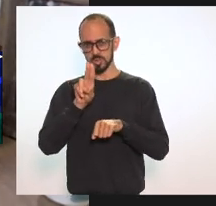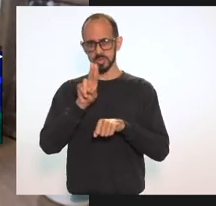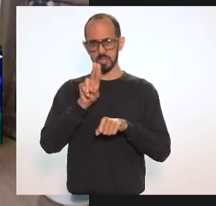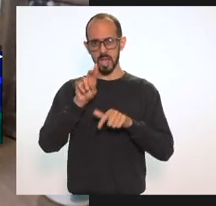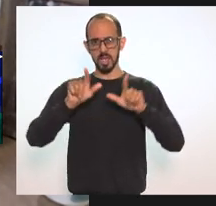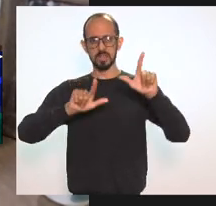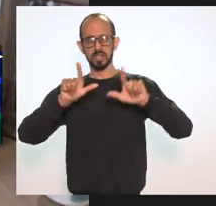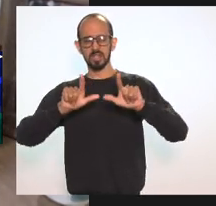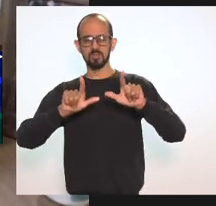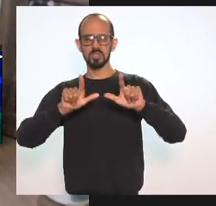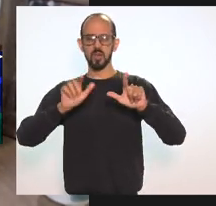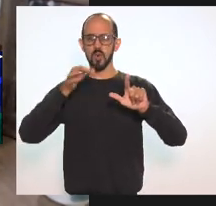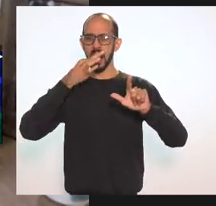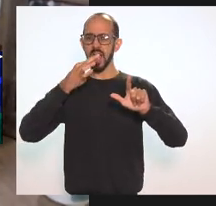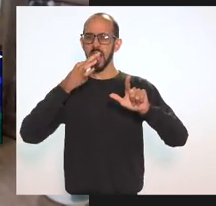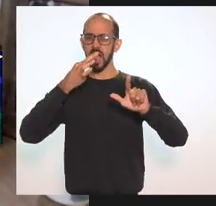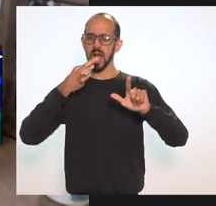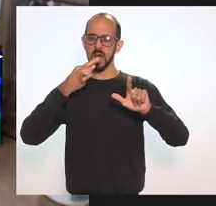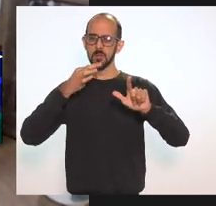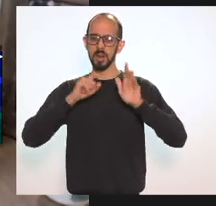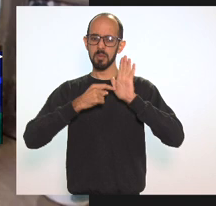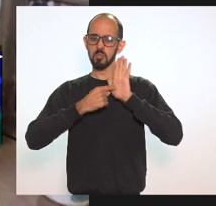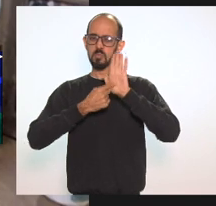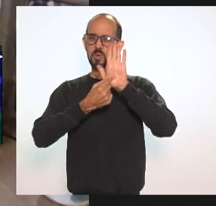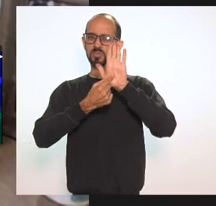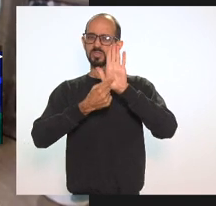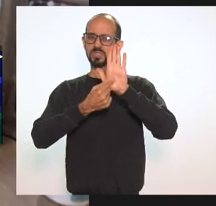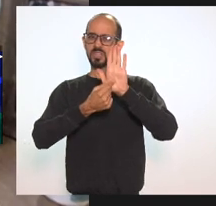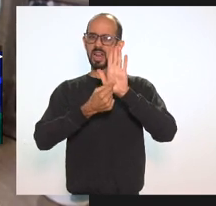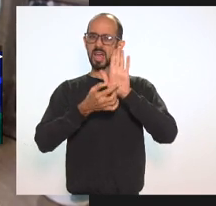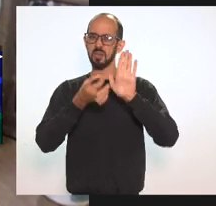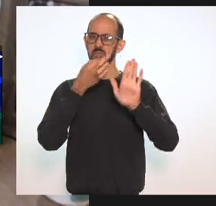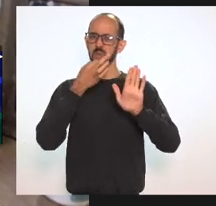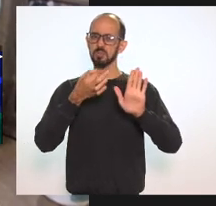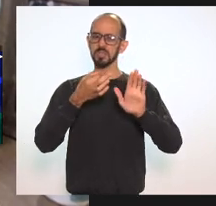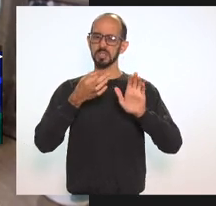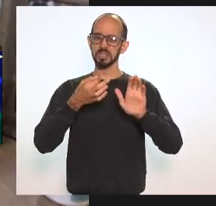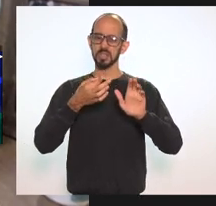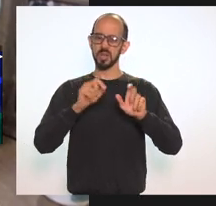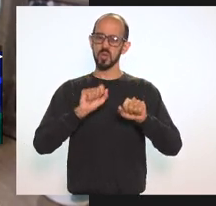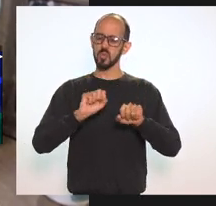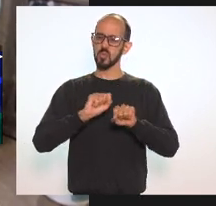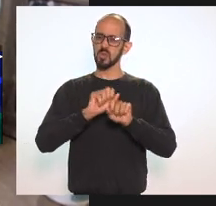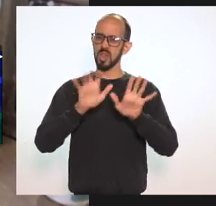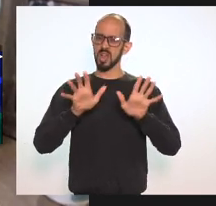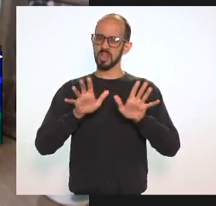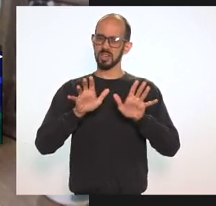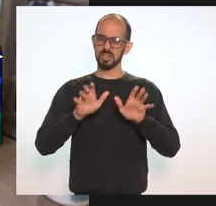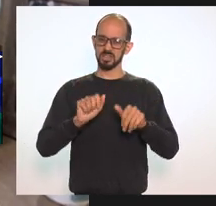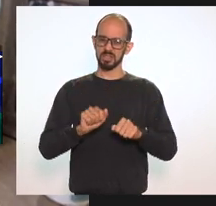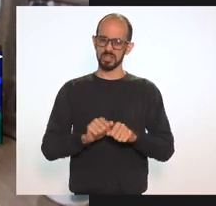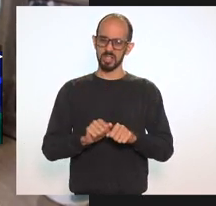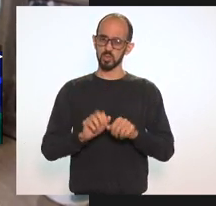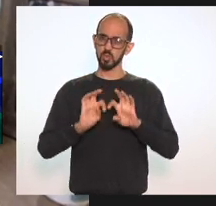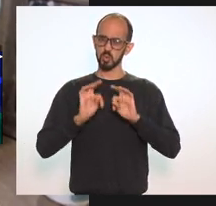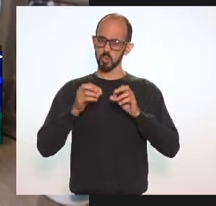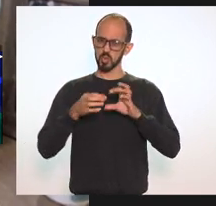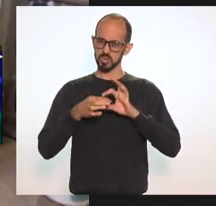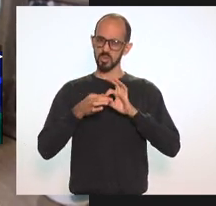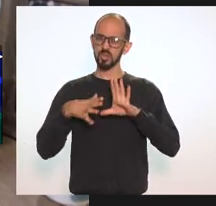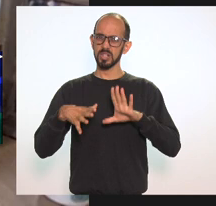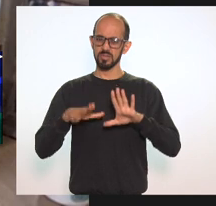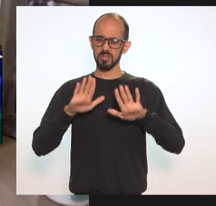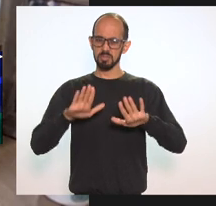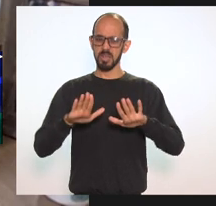comunicações para esposa toma o pneu tão Medíocre que o choro é livre é muito a verdade que isso é livre mais